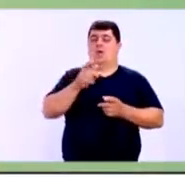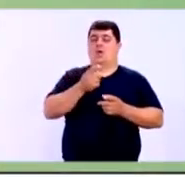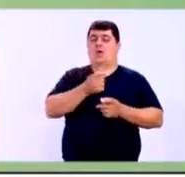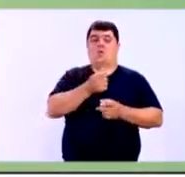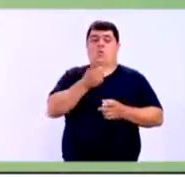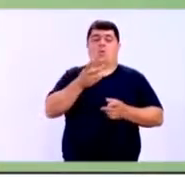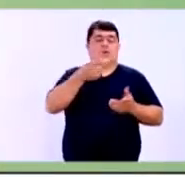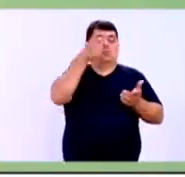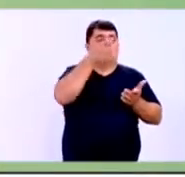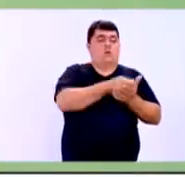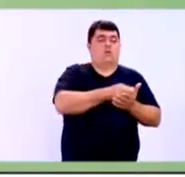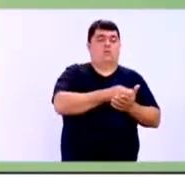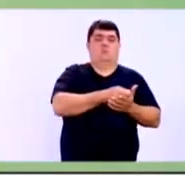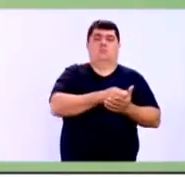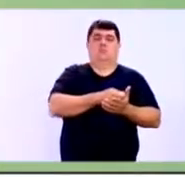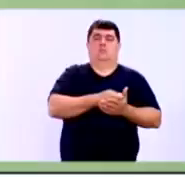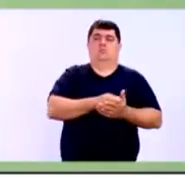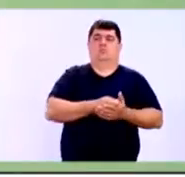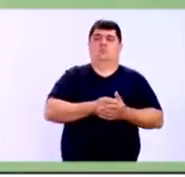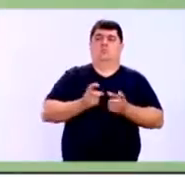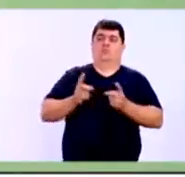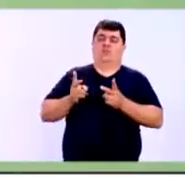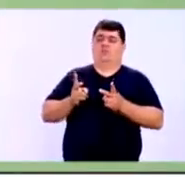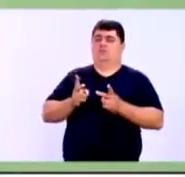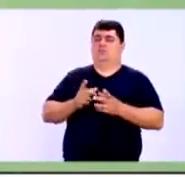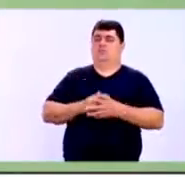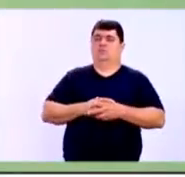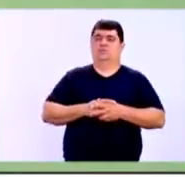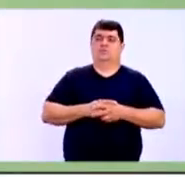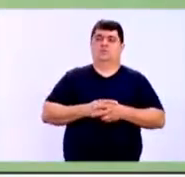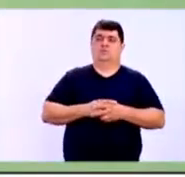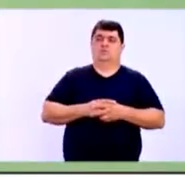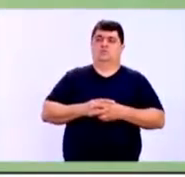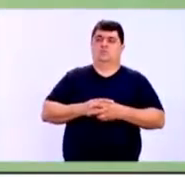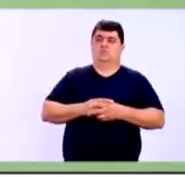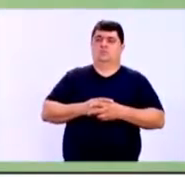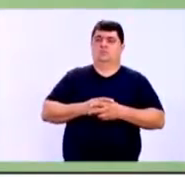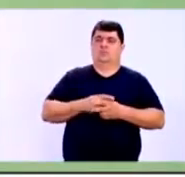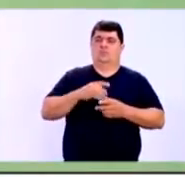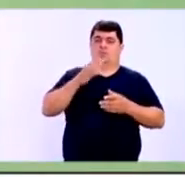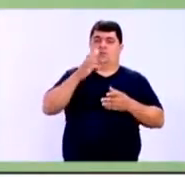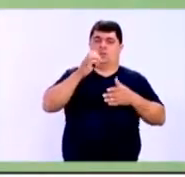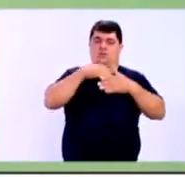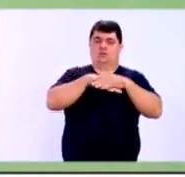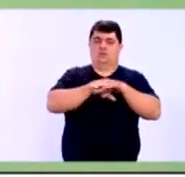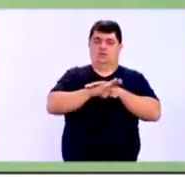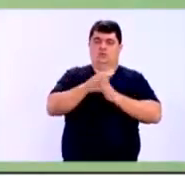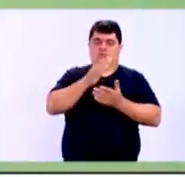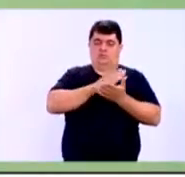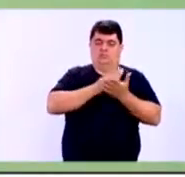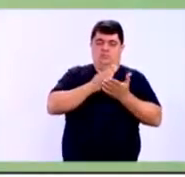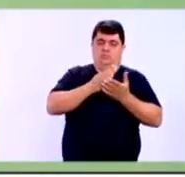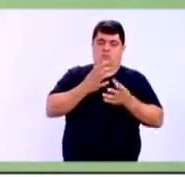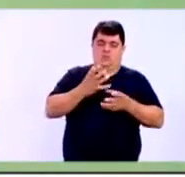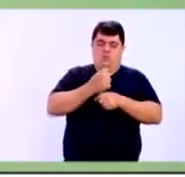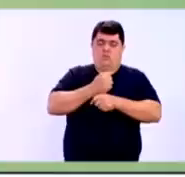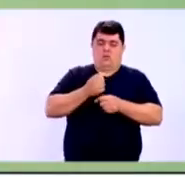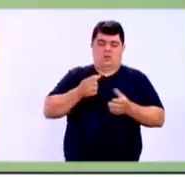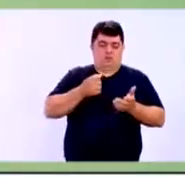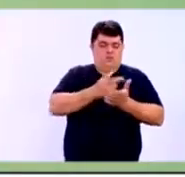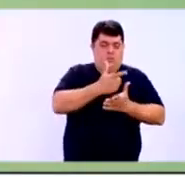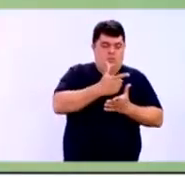mercadorias vendidas. Como é calculado o CMV? Estoque inicial mais as